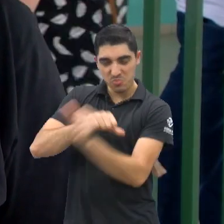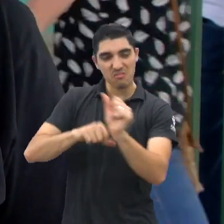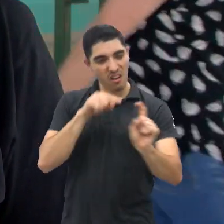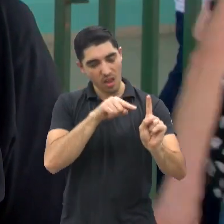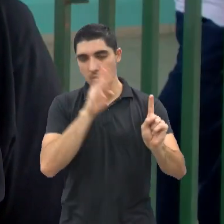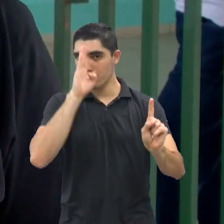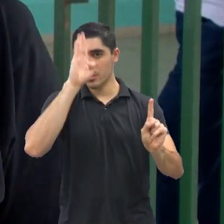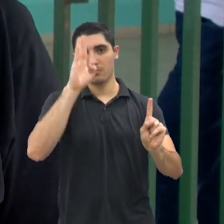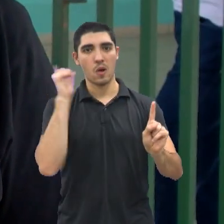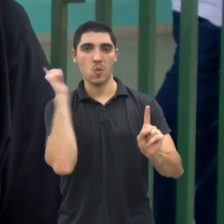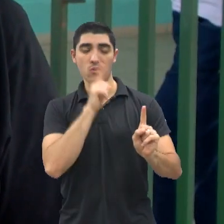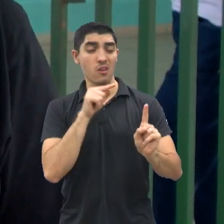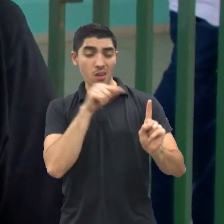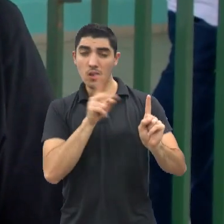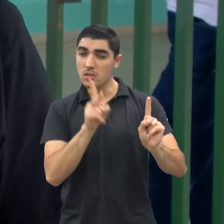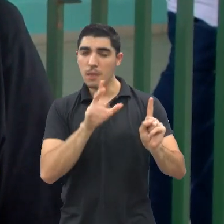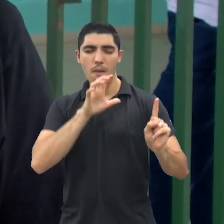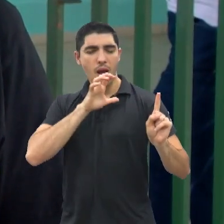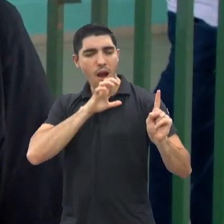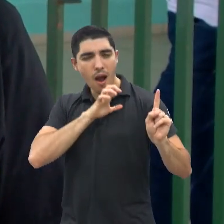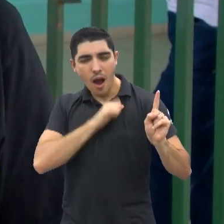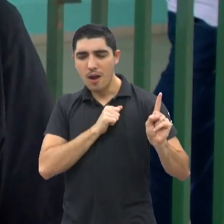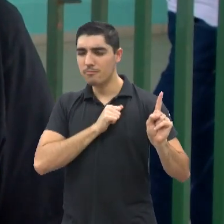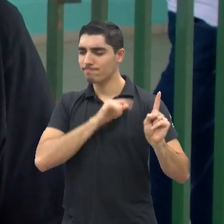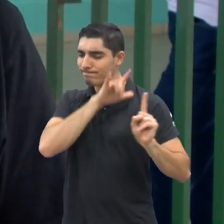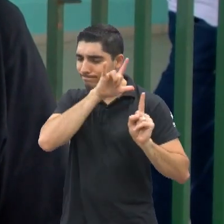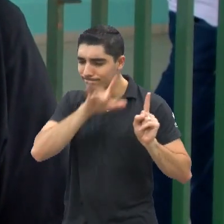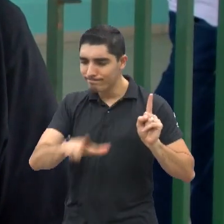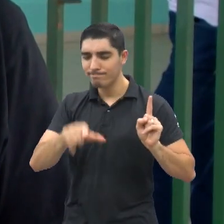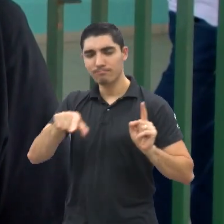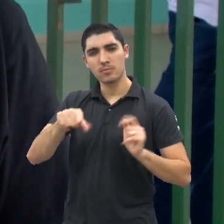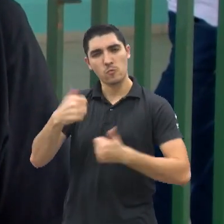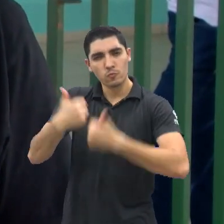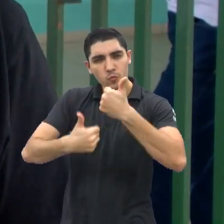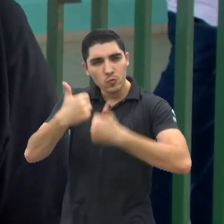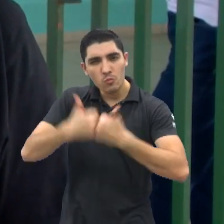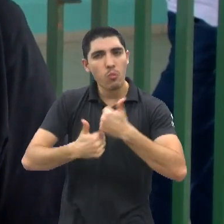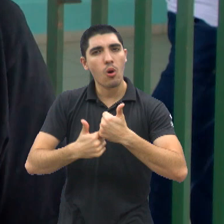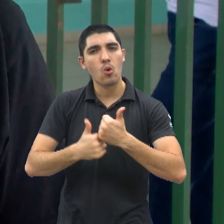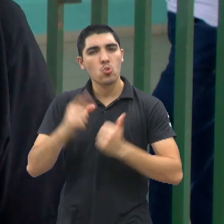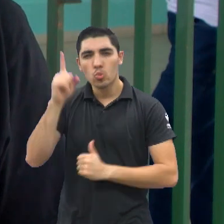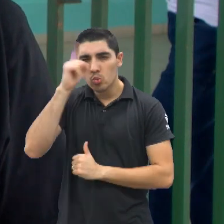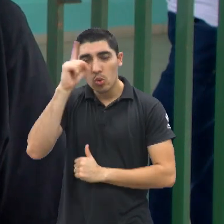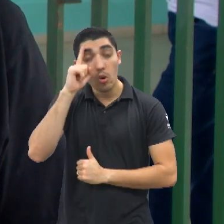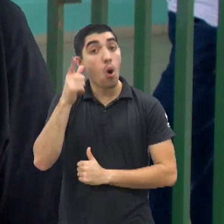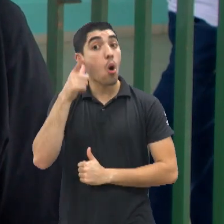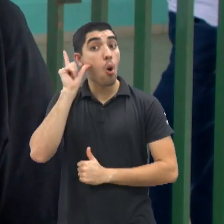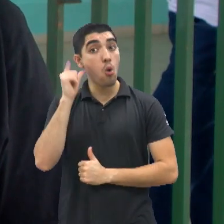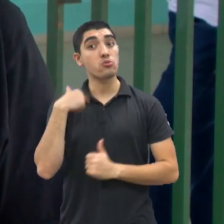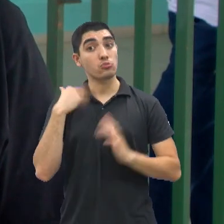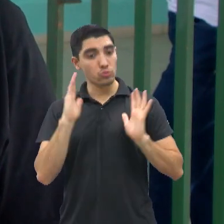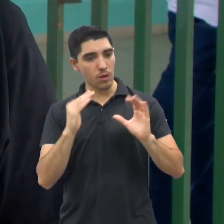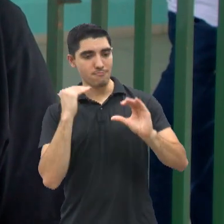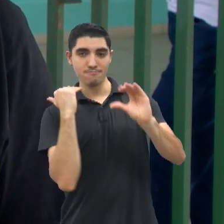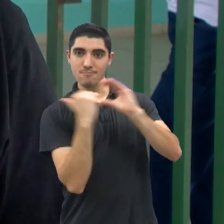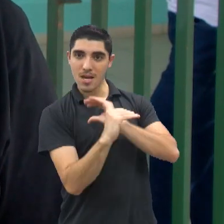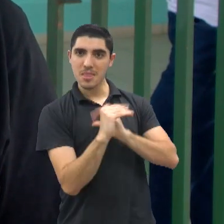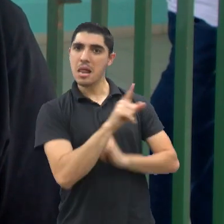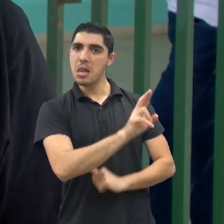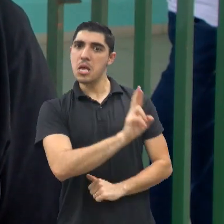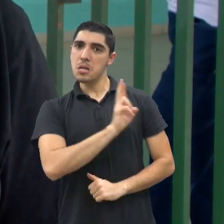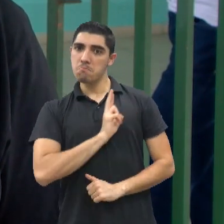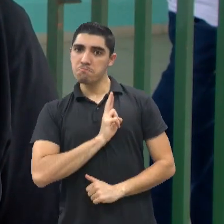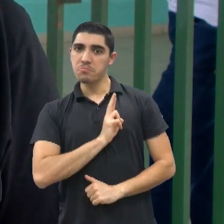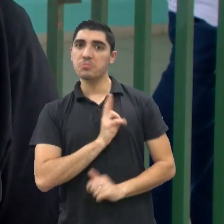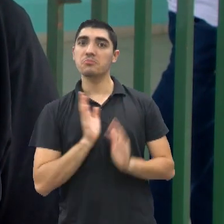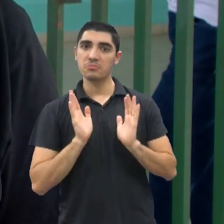Apaixonado se dedicava ao máximo né falava com a gente todo dia falei com ele ontem ainda mandei a mensagem ele respondeu